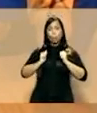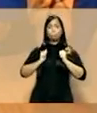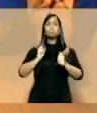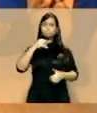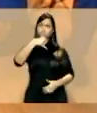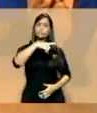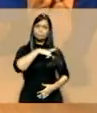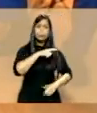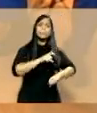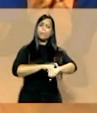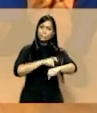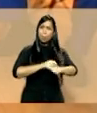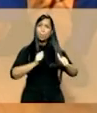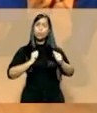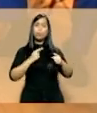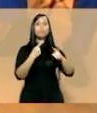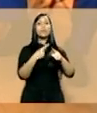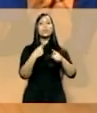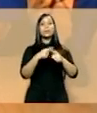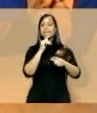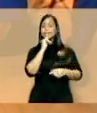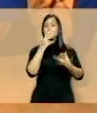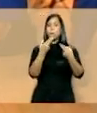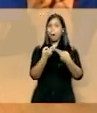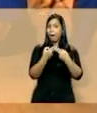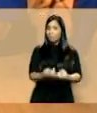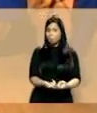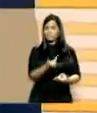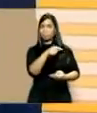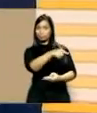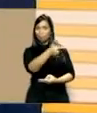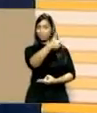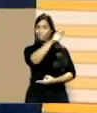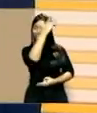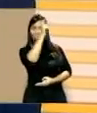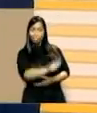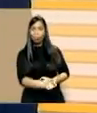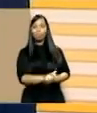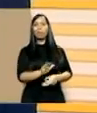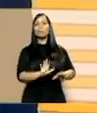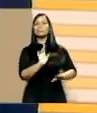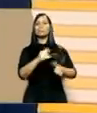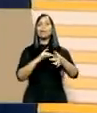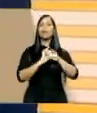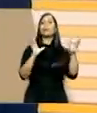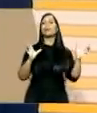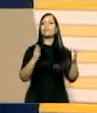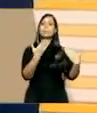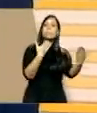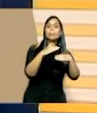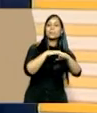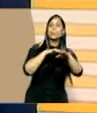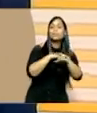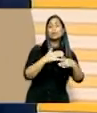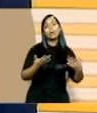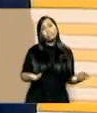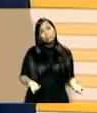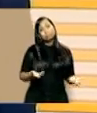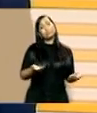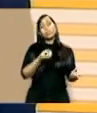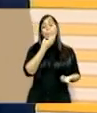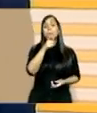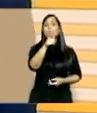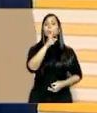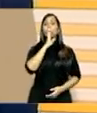Sim. Quando há intolerância perceptível da outra pessoa, às vezes não há abertura para o diálogo. É de bom senso você